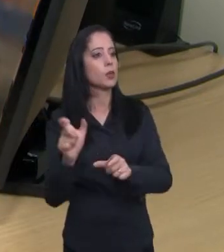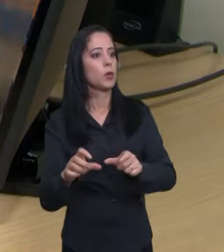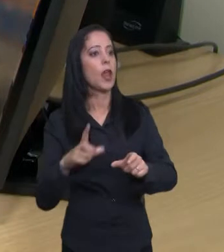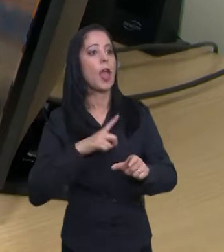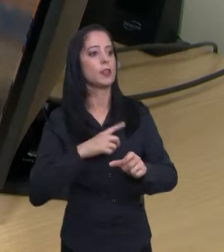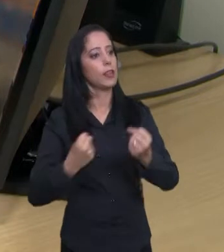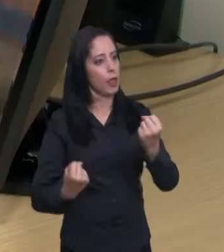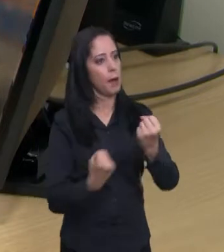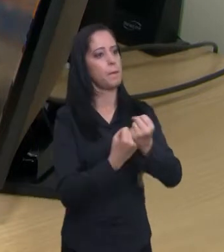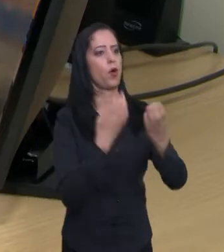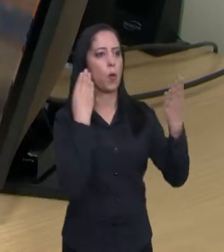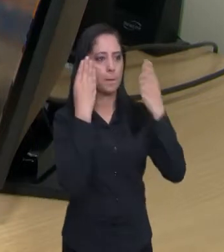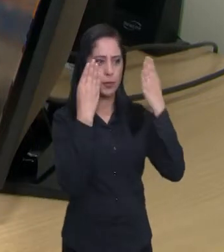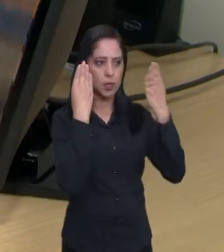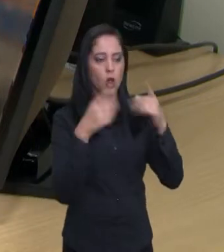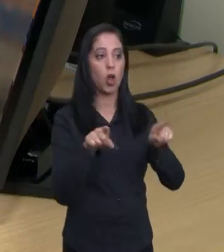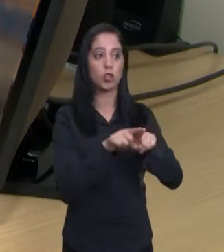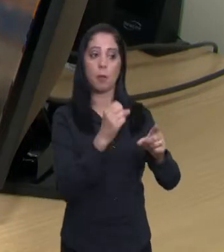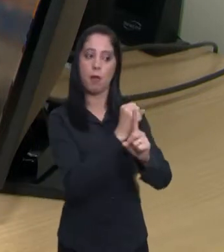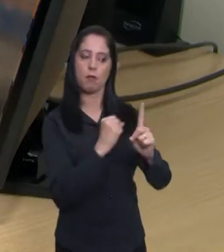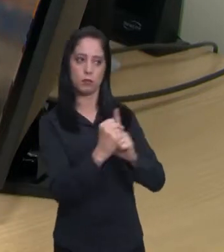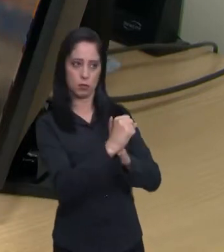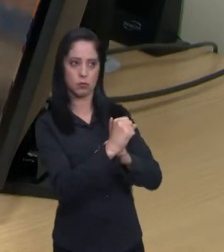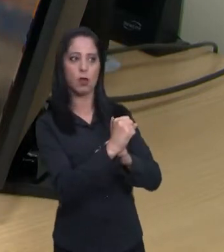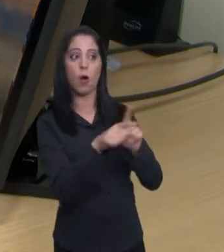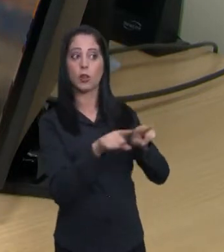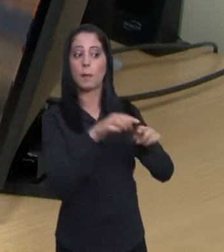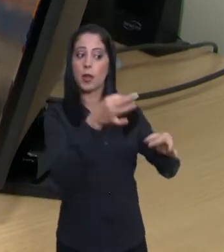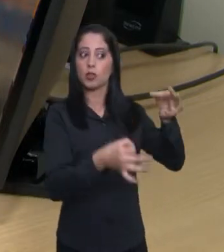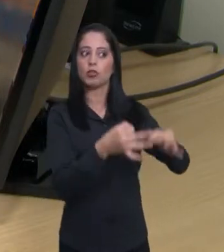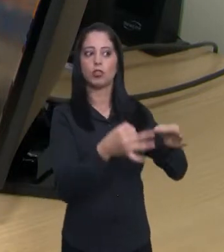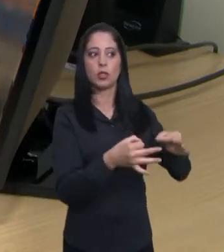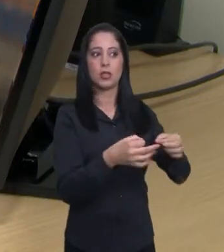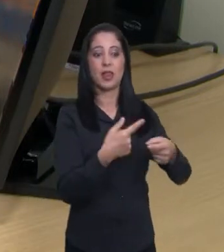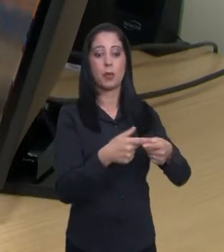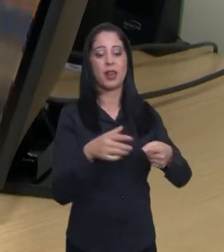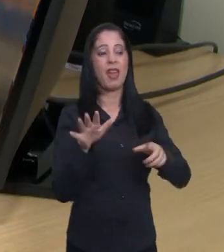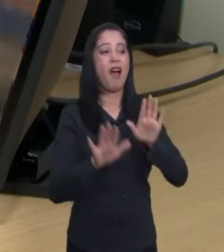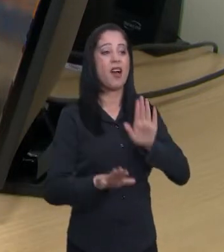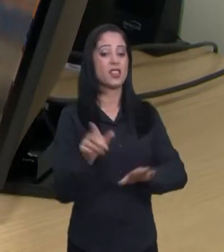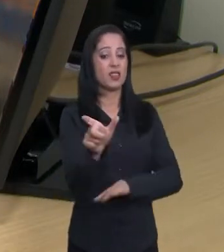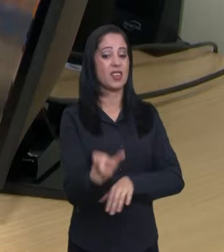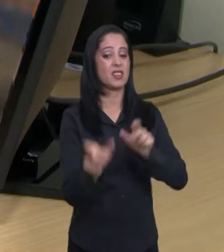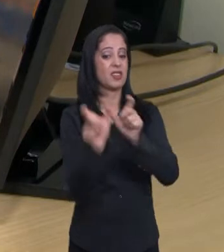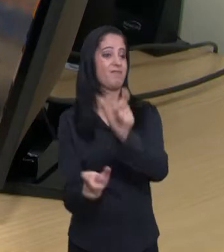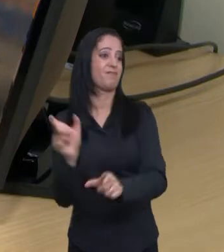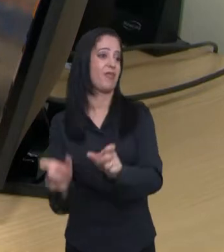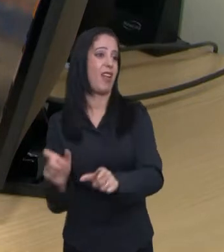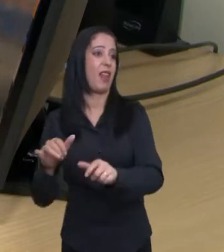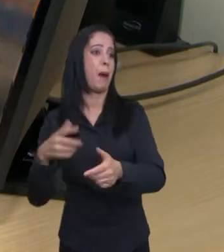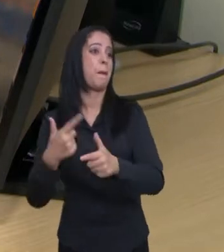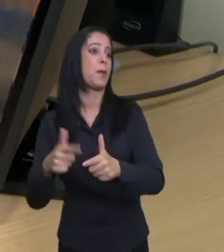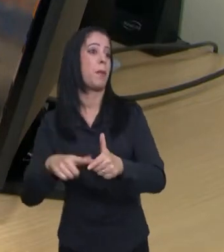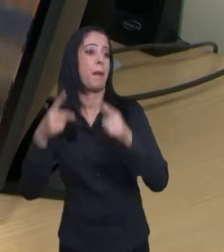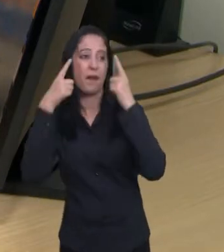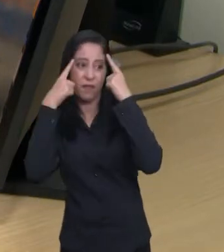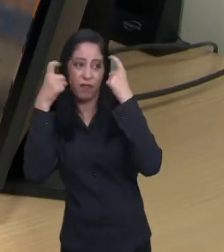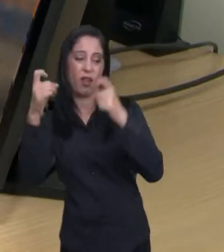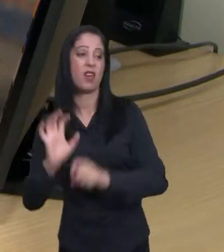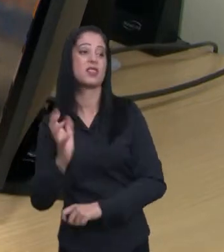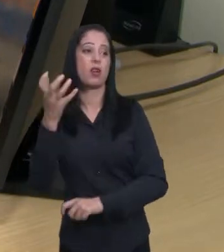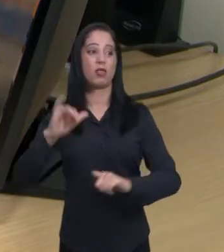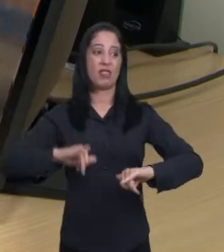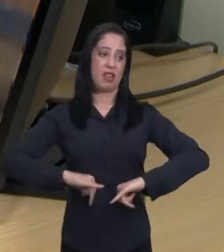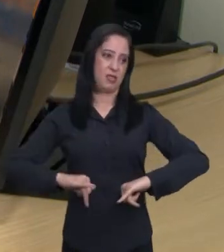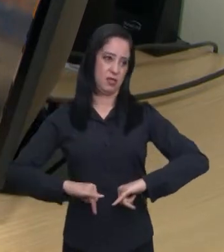mulheres têm todo o apoio psicológico social e jurídico a Essas Mulheres Que por ventura teve ali algum problema de violência